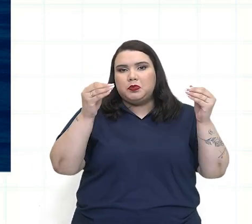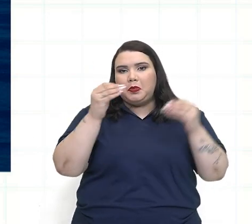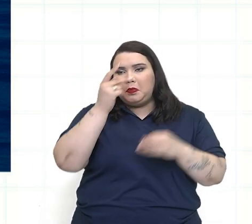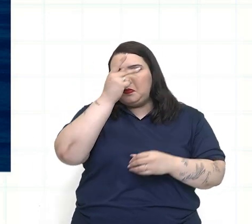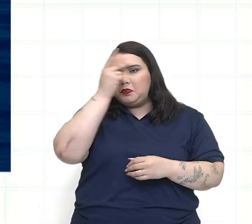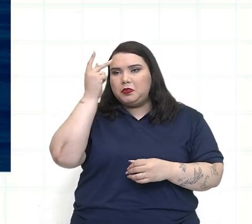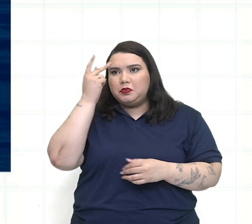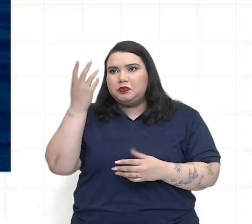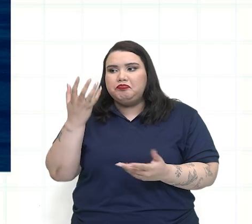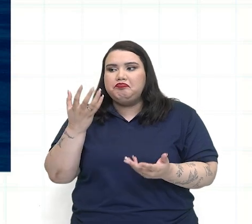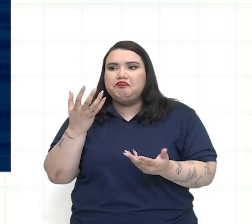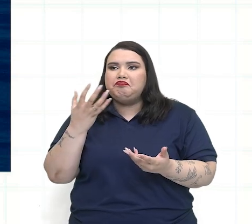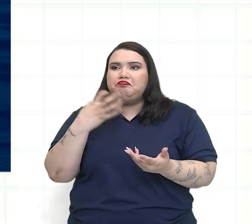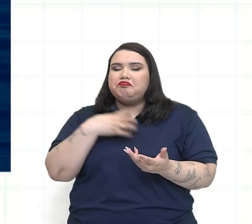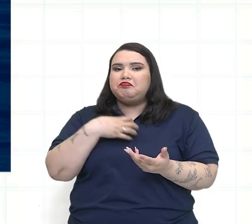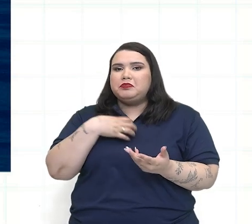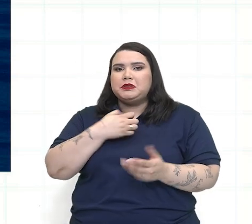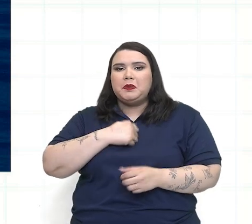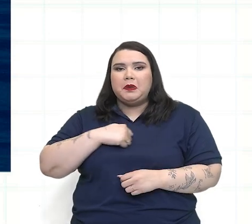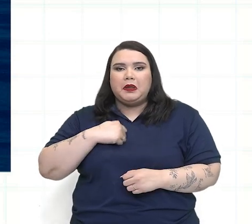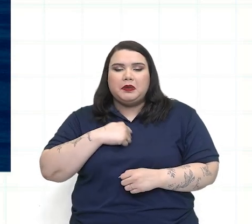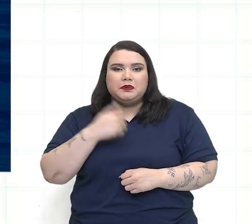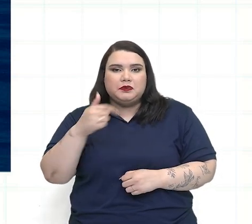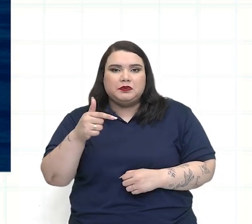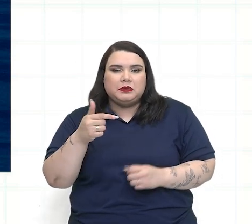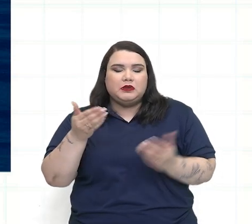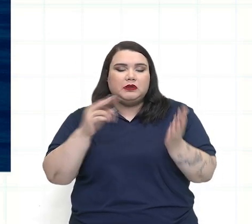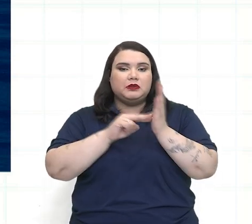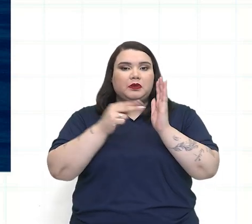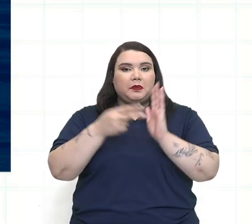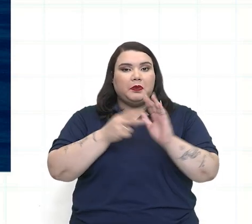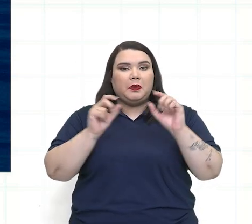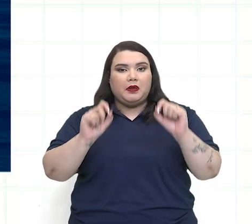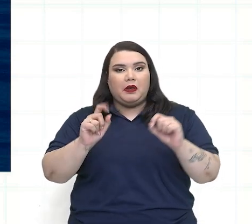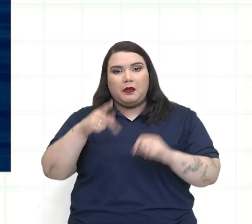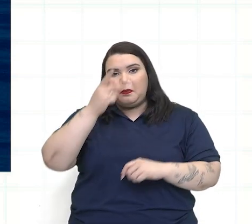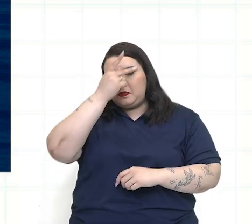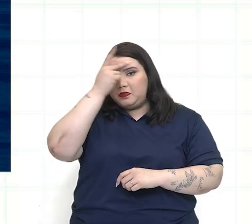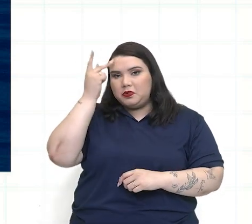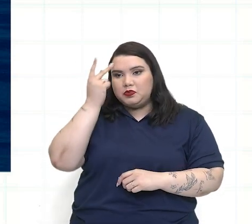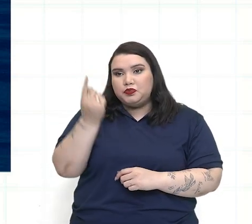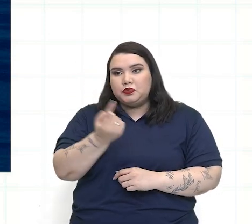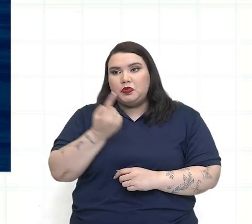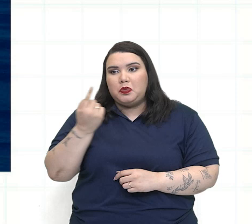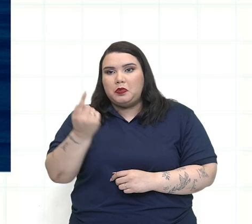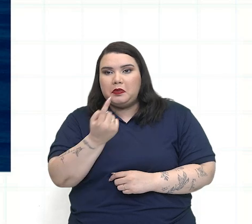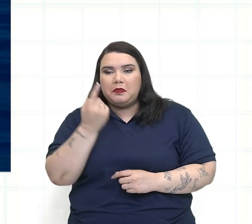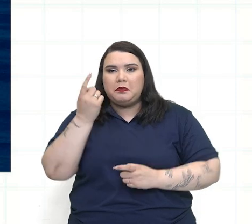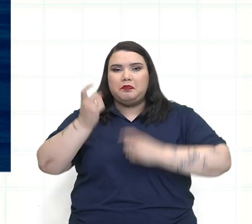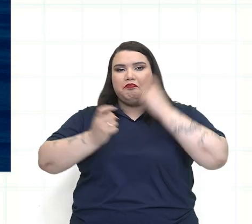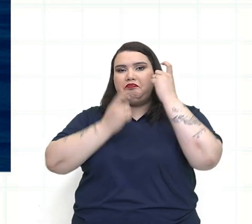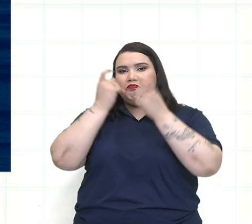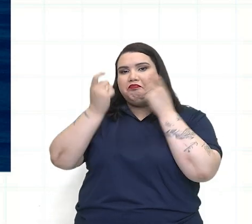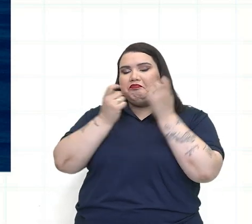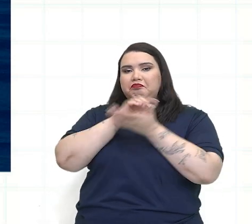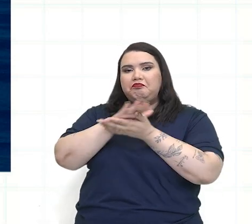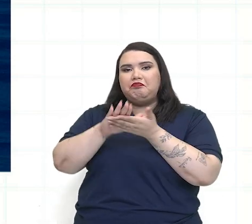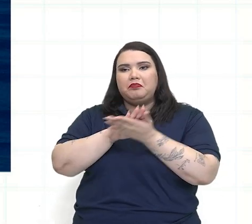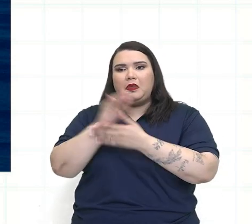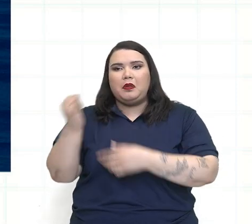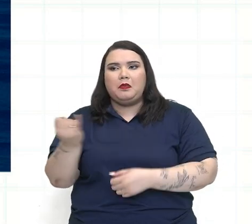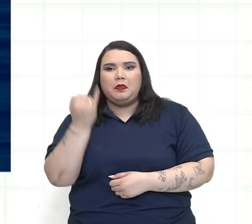falta dela. Então, aqui é como se fosse uma pessoa sozinha, né? Que não tinha tanta importância, não tinha tanta luz, tanta